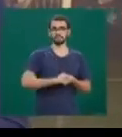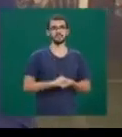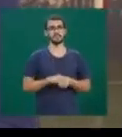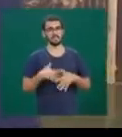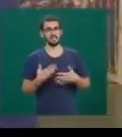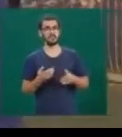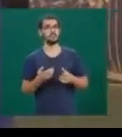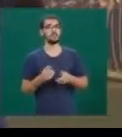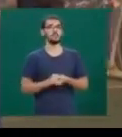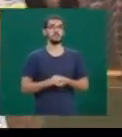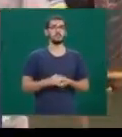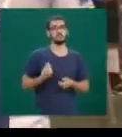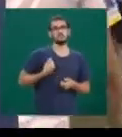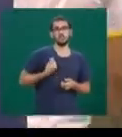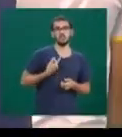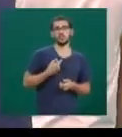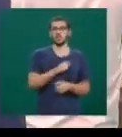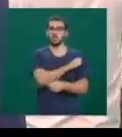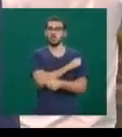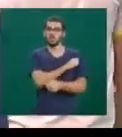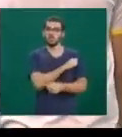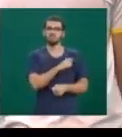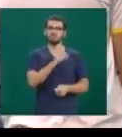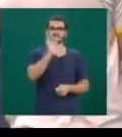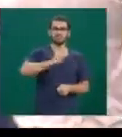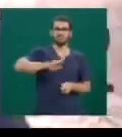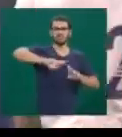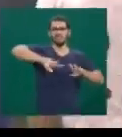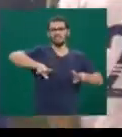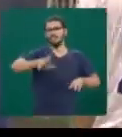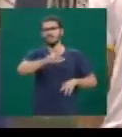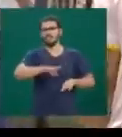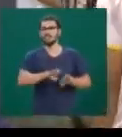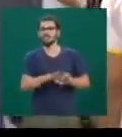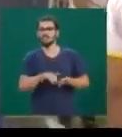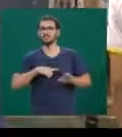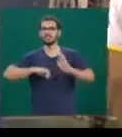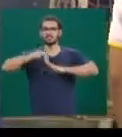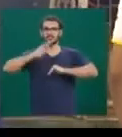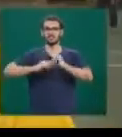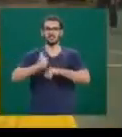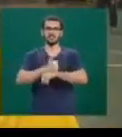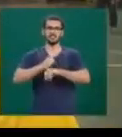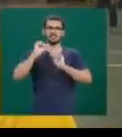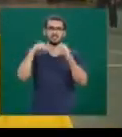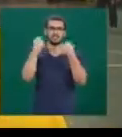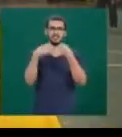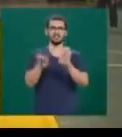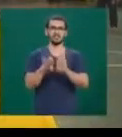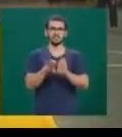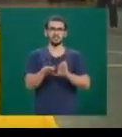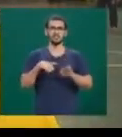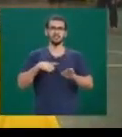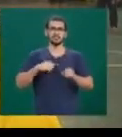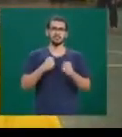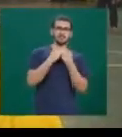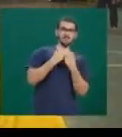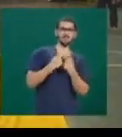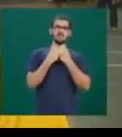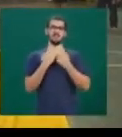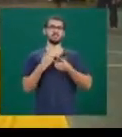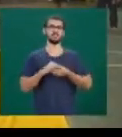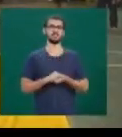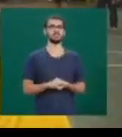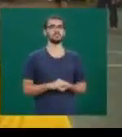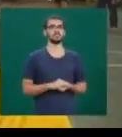de várias faculdades de Uberlândia, profissionais da área de educação física e goleiros. O goleiro hoje, para se destacar, ele tem que ter,